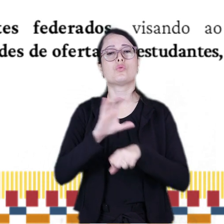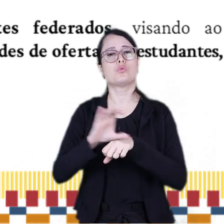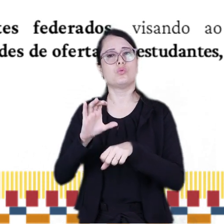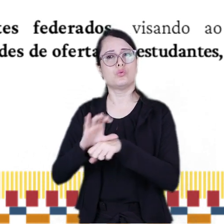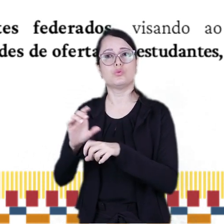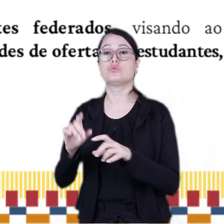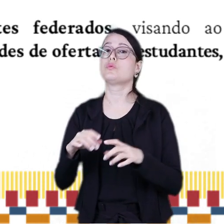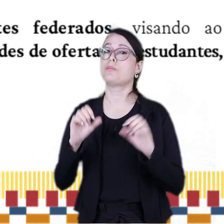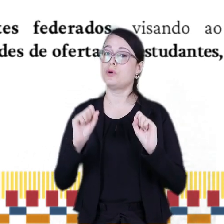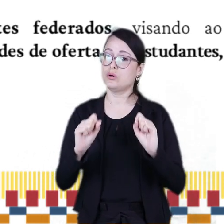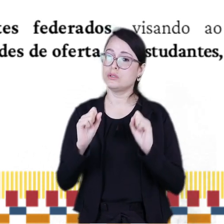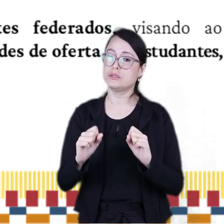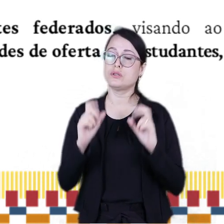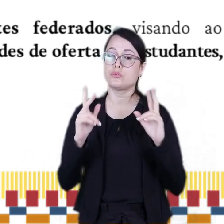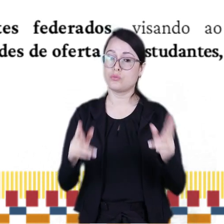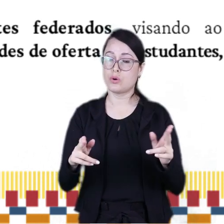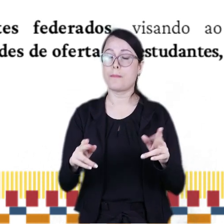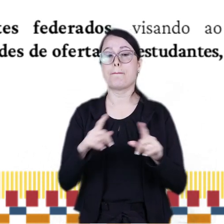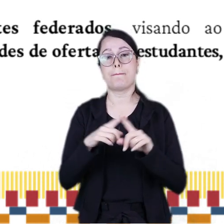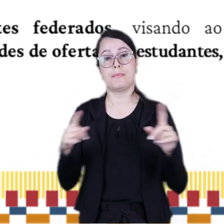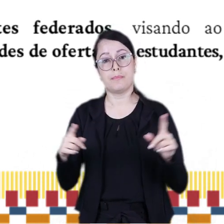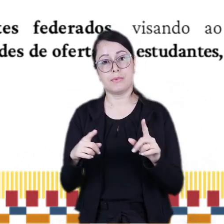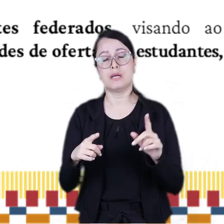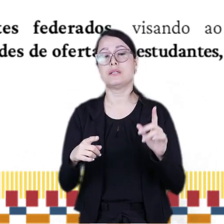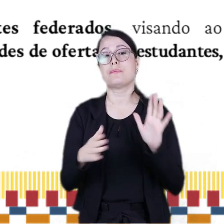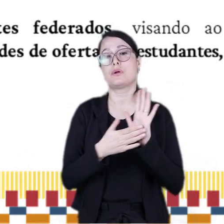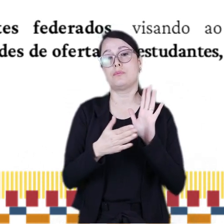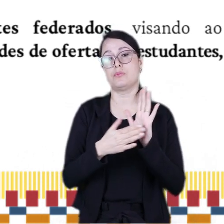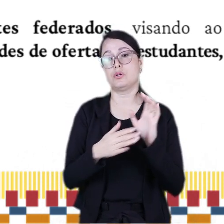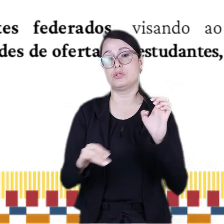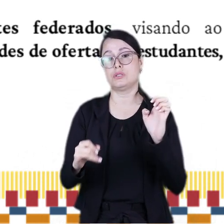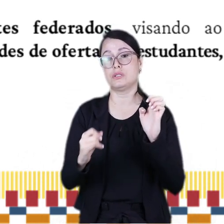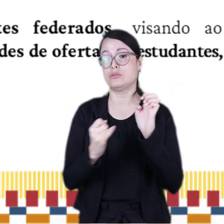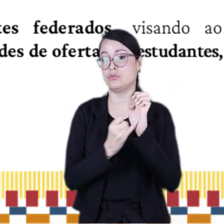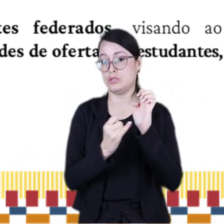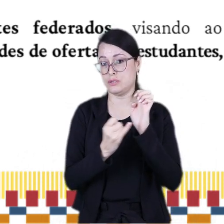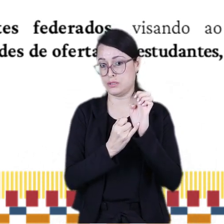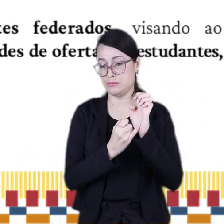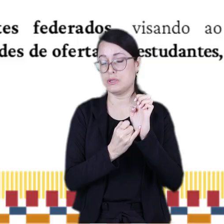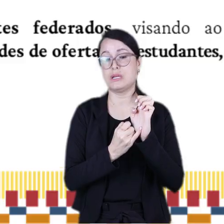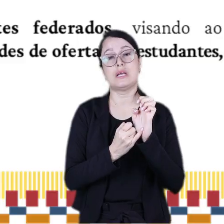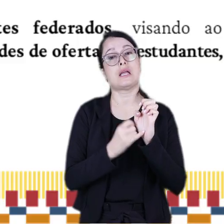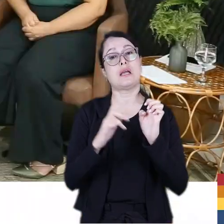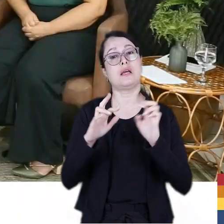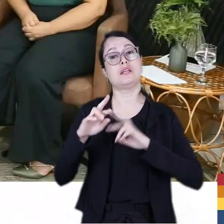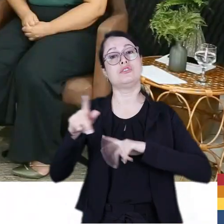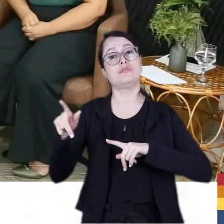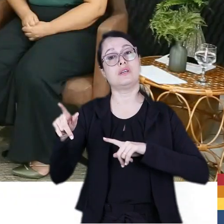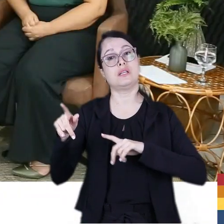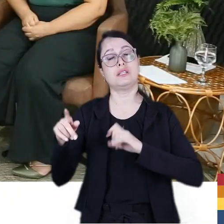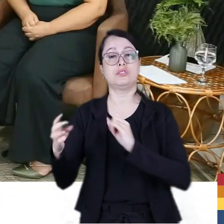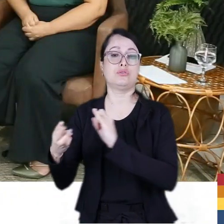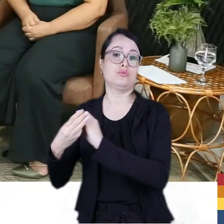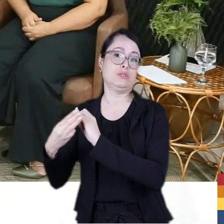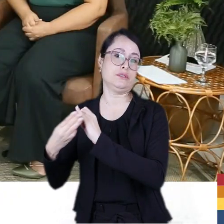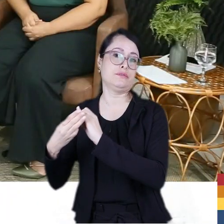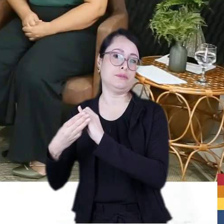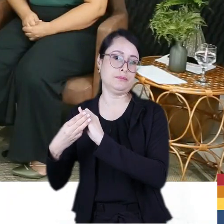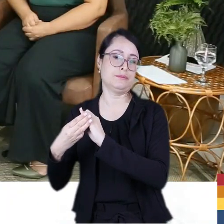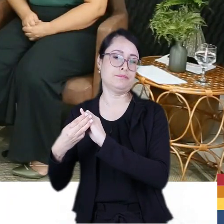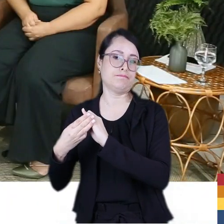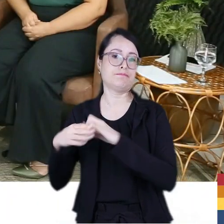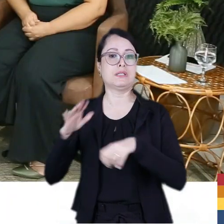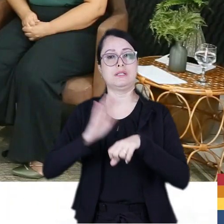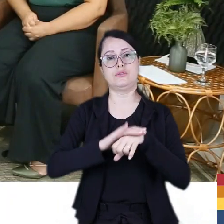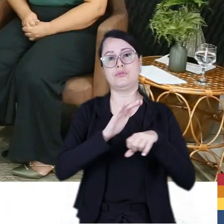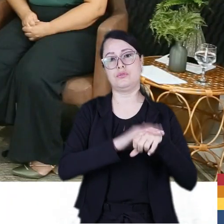oferecem educação profissional e tecnológica elas tem uma certa autonomia então por exemplo pode ser o mesmo curso mas digamos a